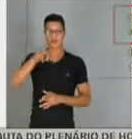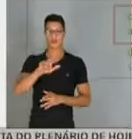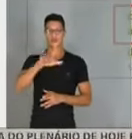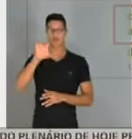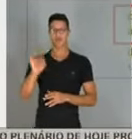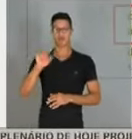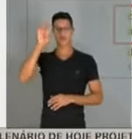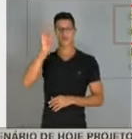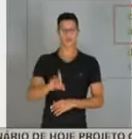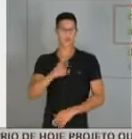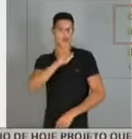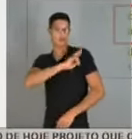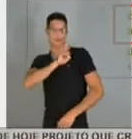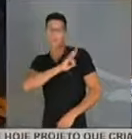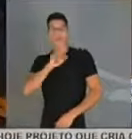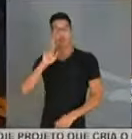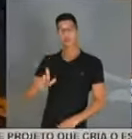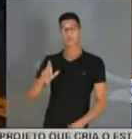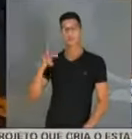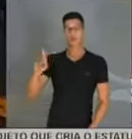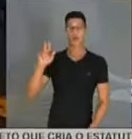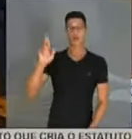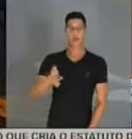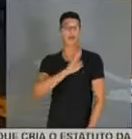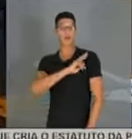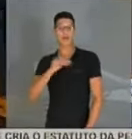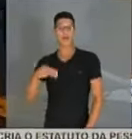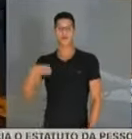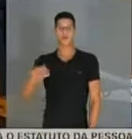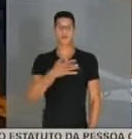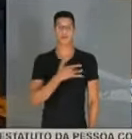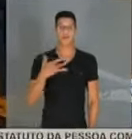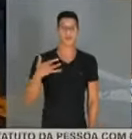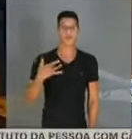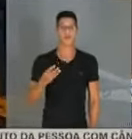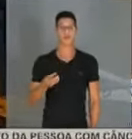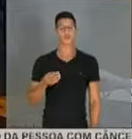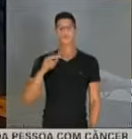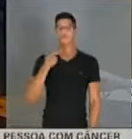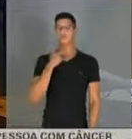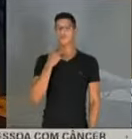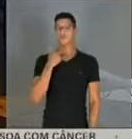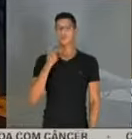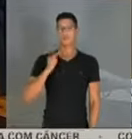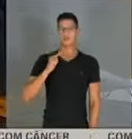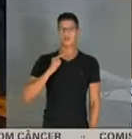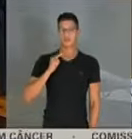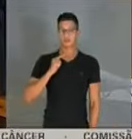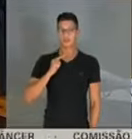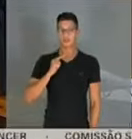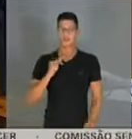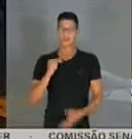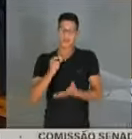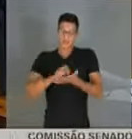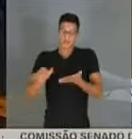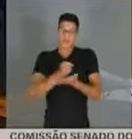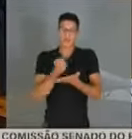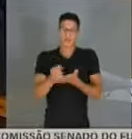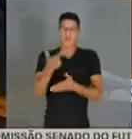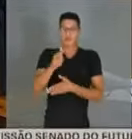a responsabilidade não é só de Vossa Senhoria, a responsabilidade é do Ministério da Saúde. Não poderia ter assinado um contrato